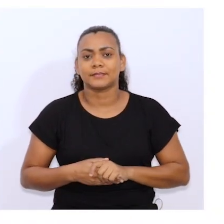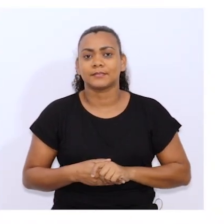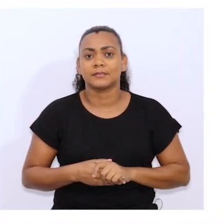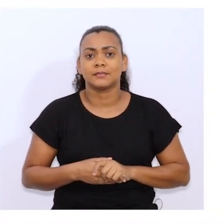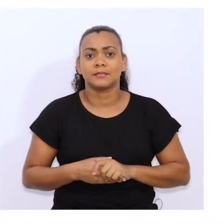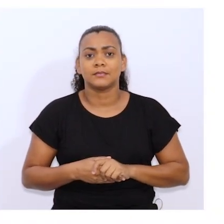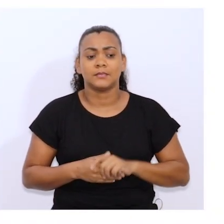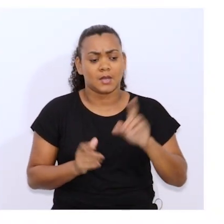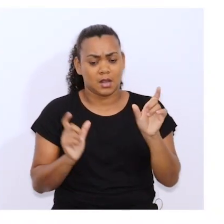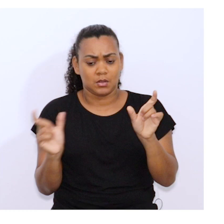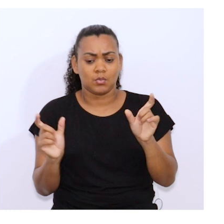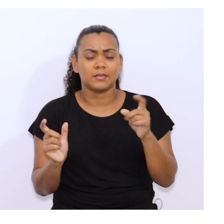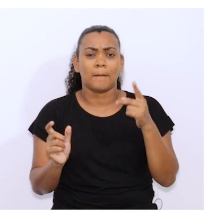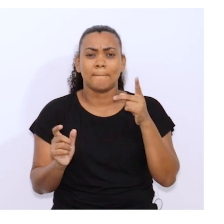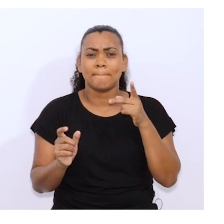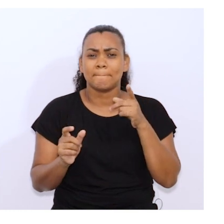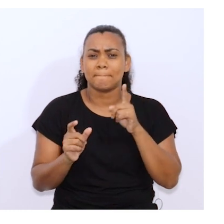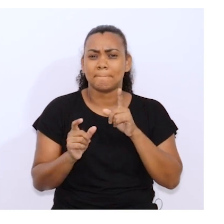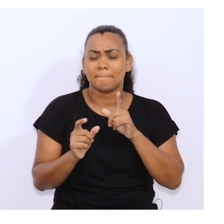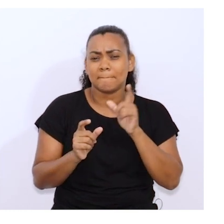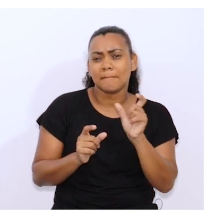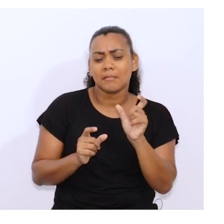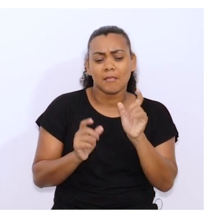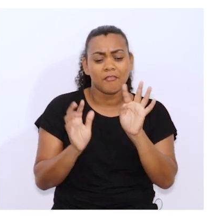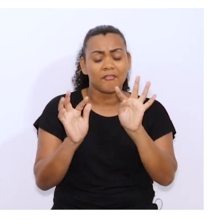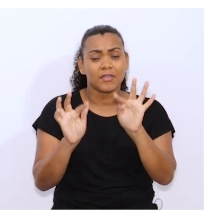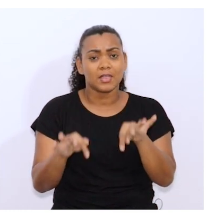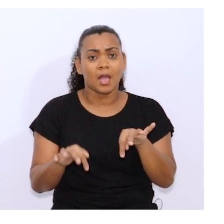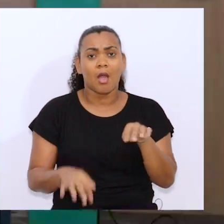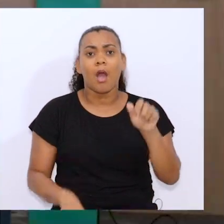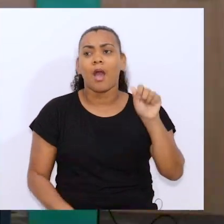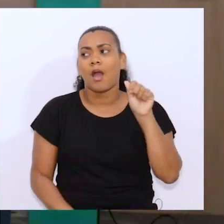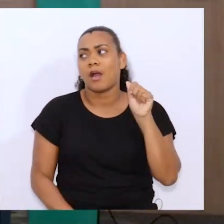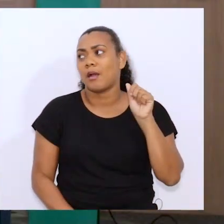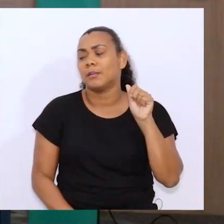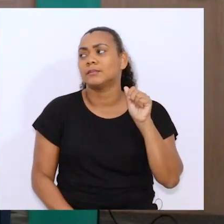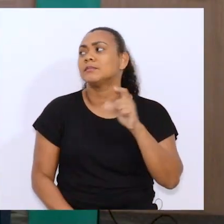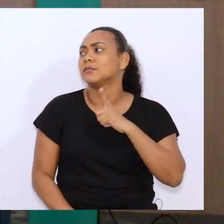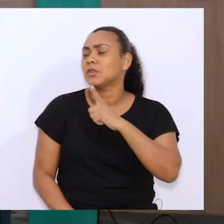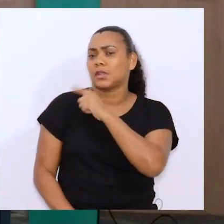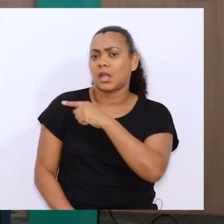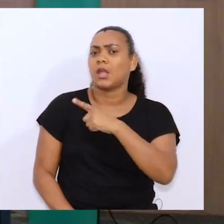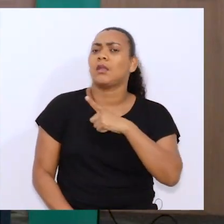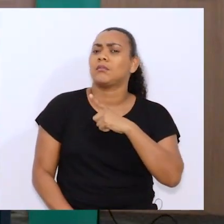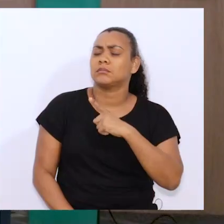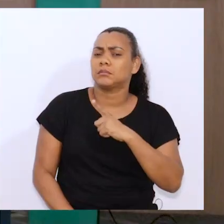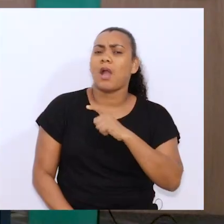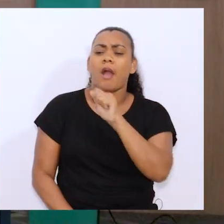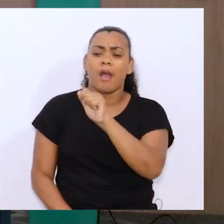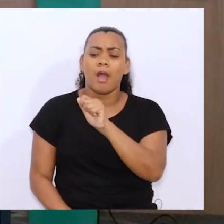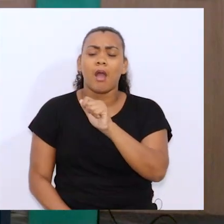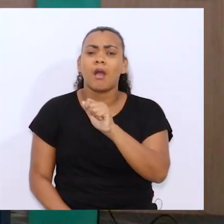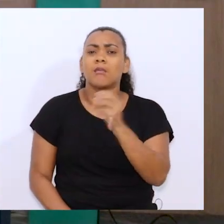Ambas as palavras terminam com a letra A. Nós já temos aqui a letra A,